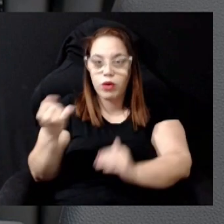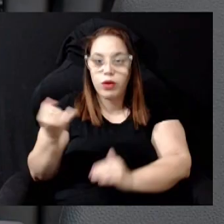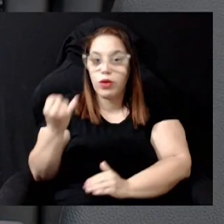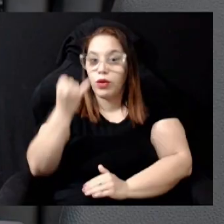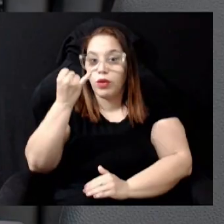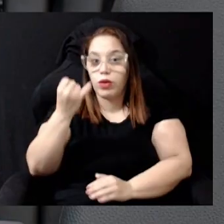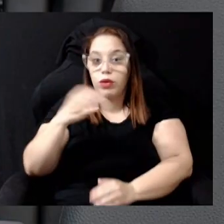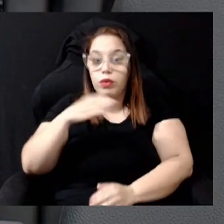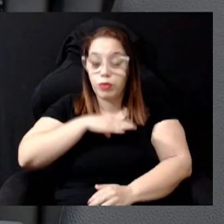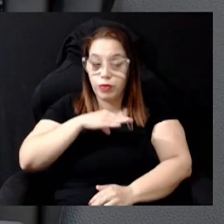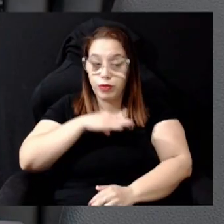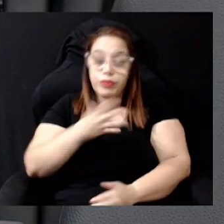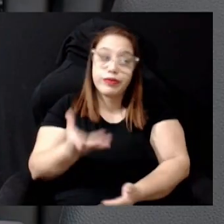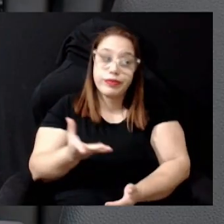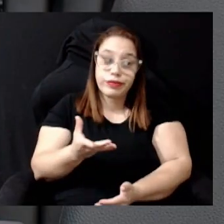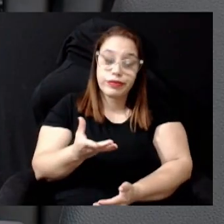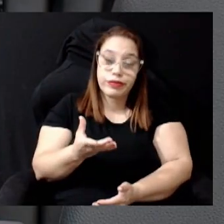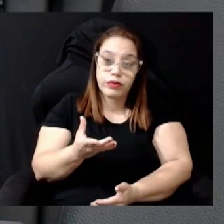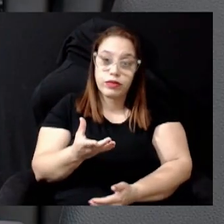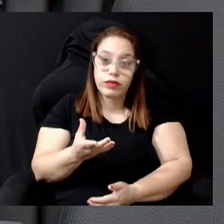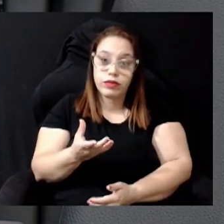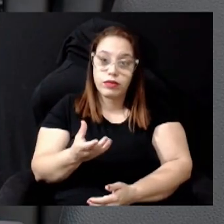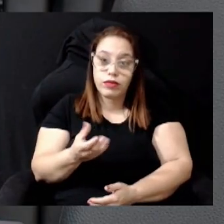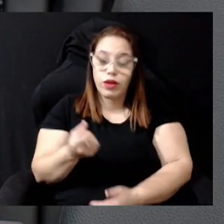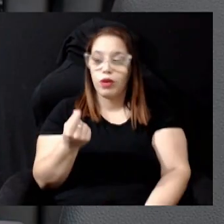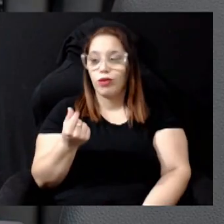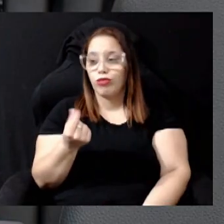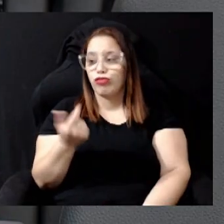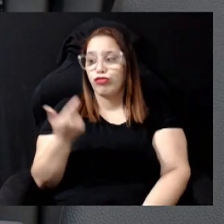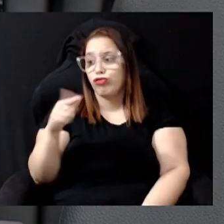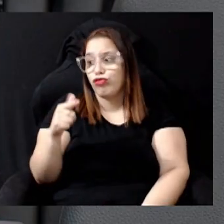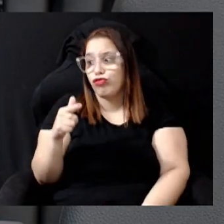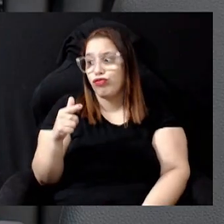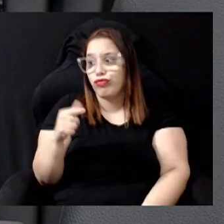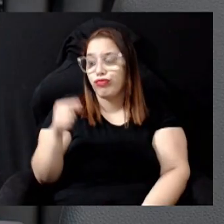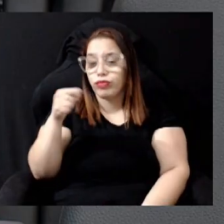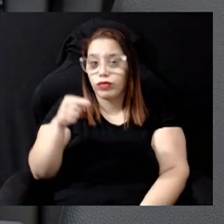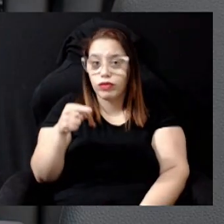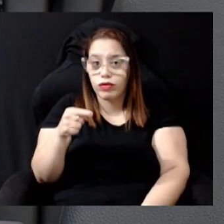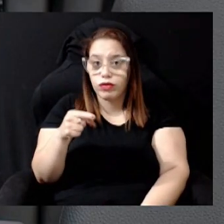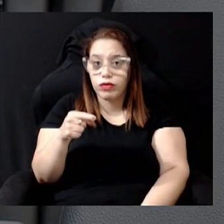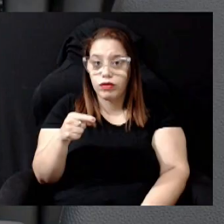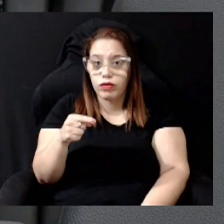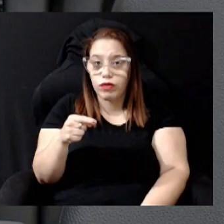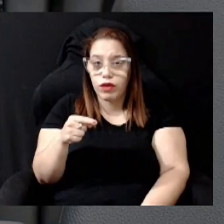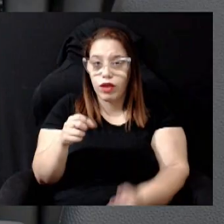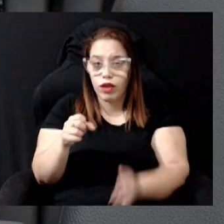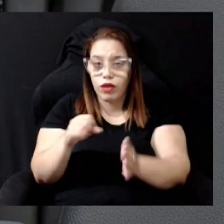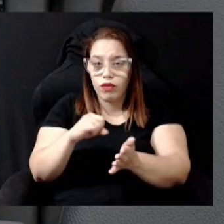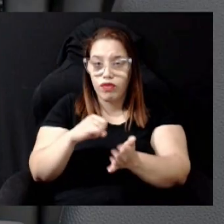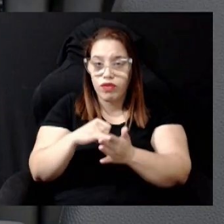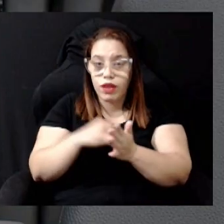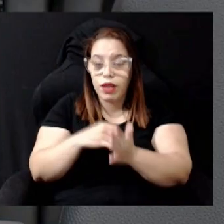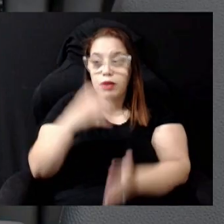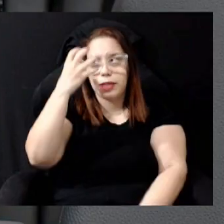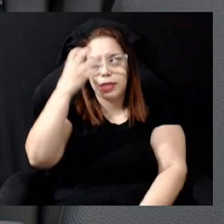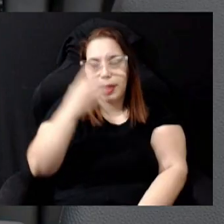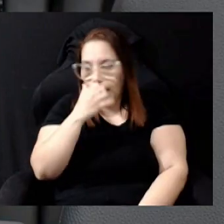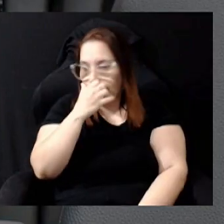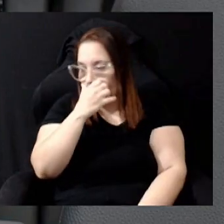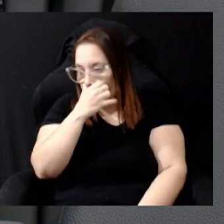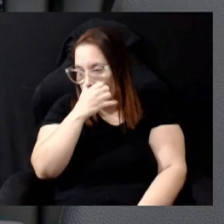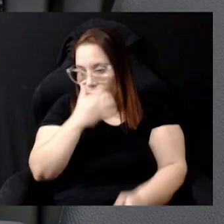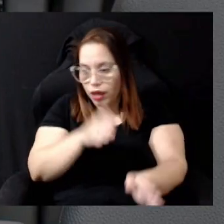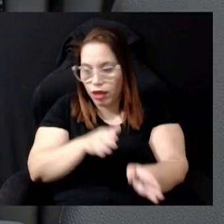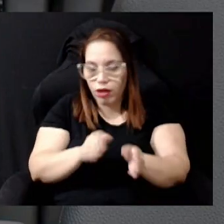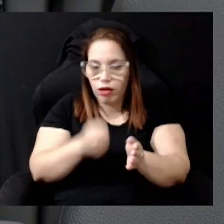e às vezes com muito pouco recurso. Veja, esses que você citou são entidades sérias, para onde a gente destinou recurso e foram